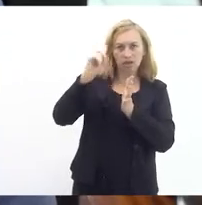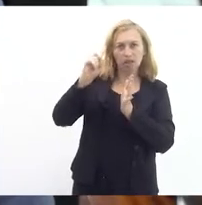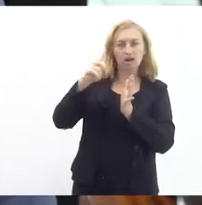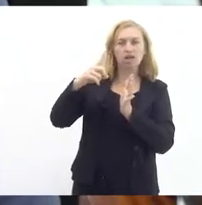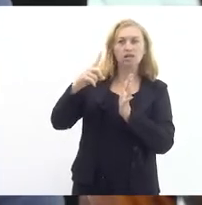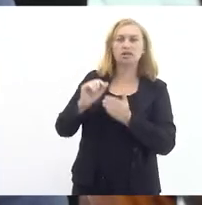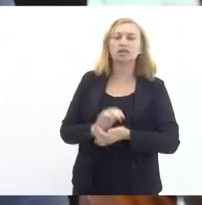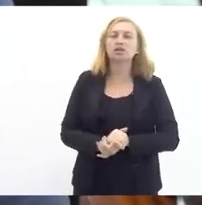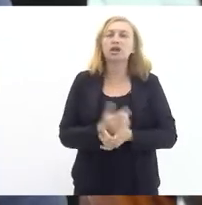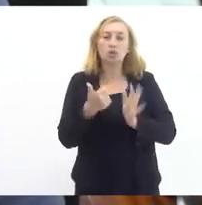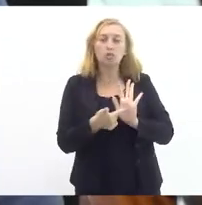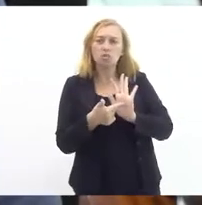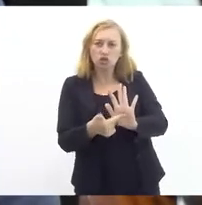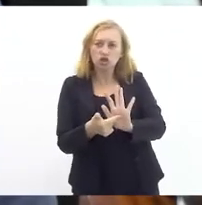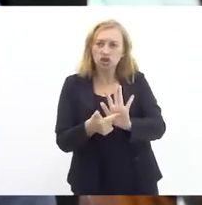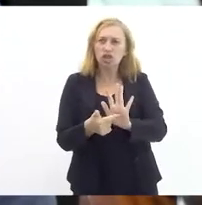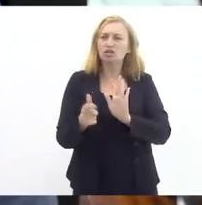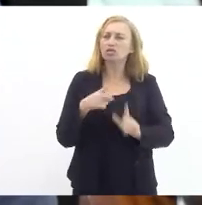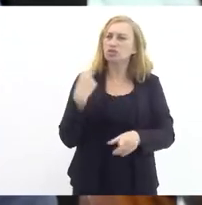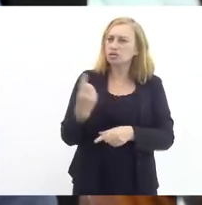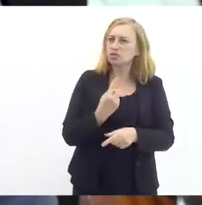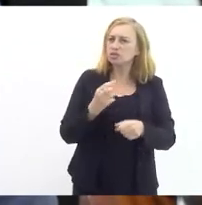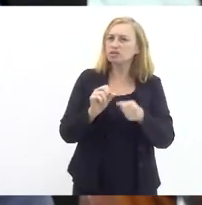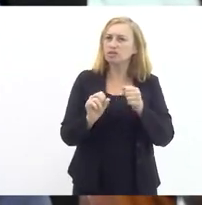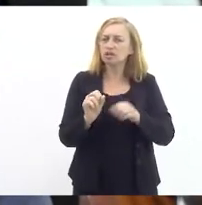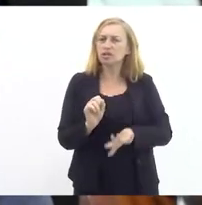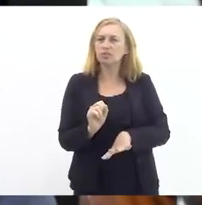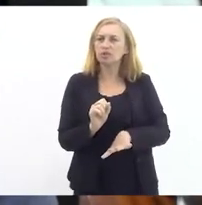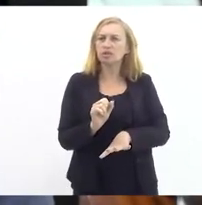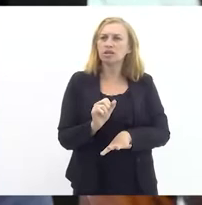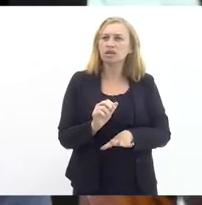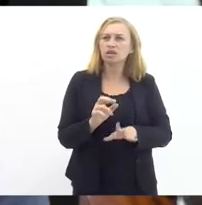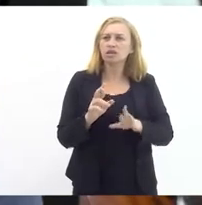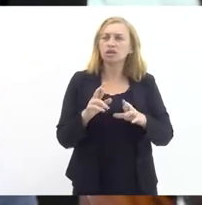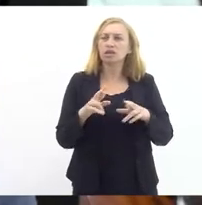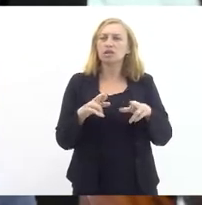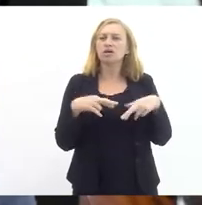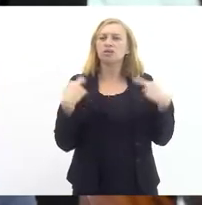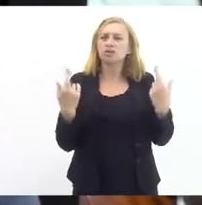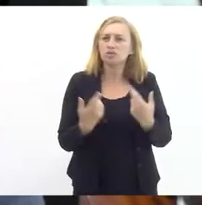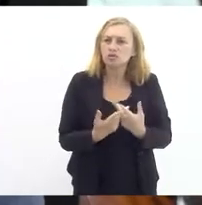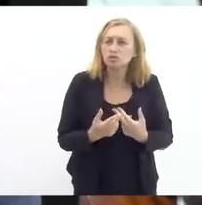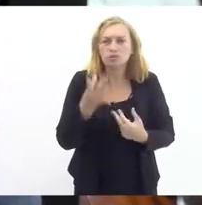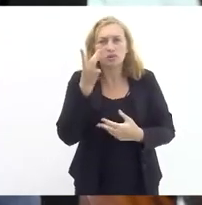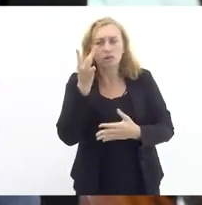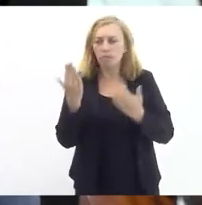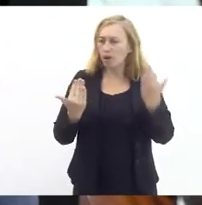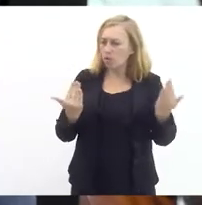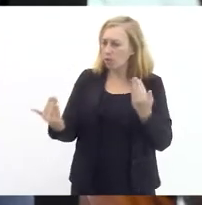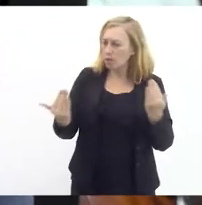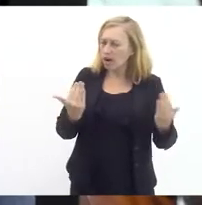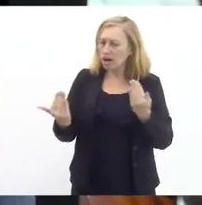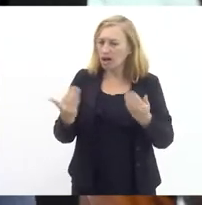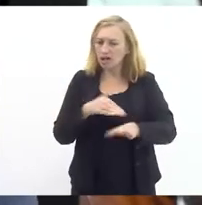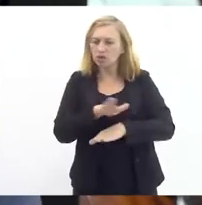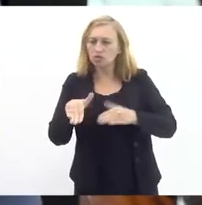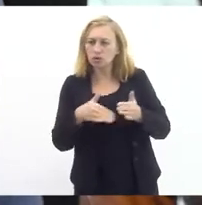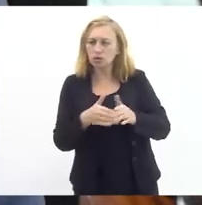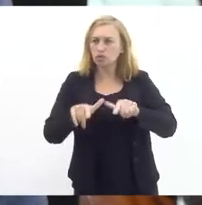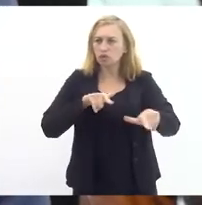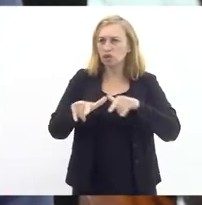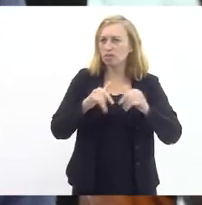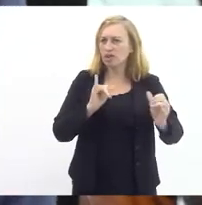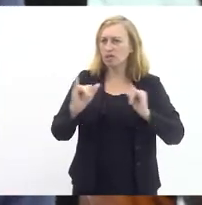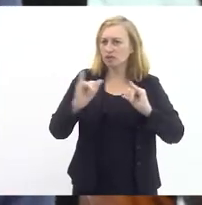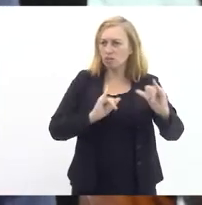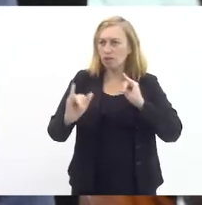por amostragem, a gente faz auditorias presenciais para comparar as ordens de serviços que foram informadas para saber se o